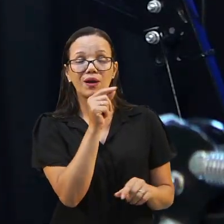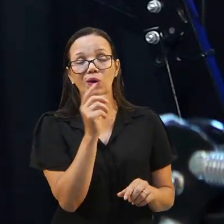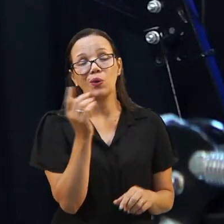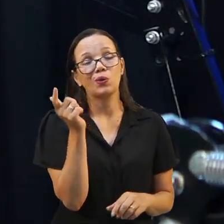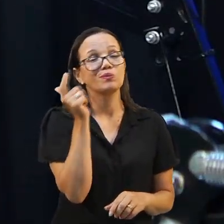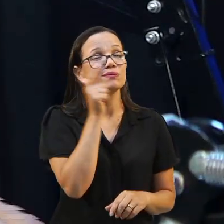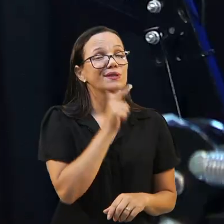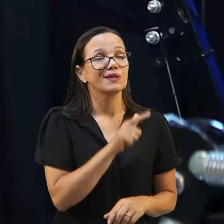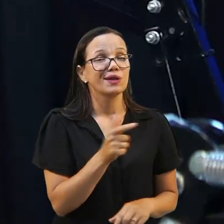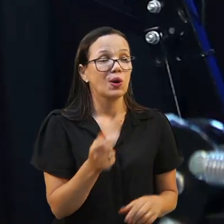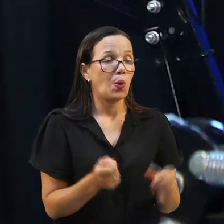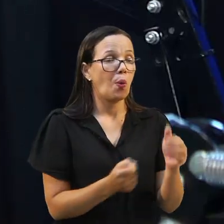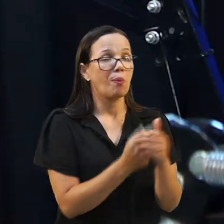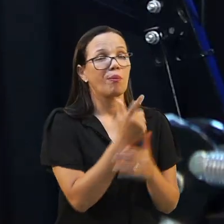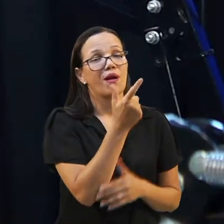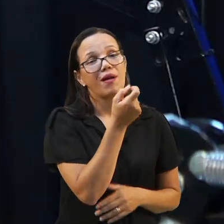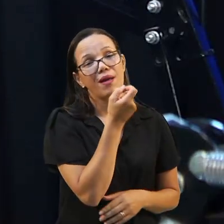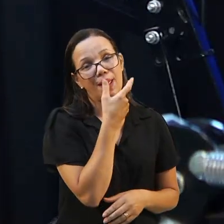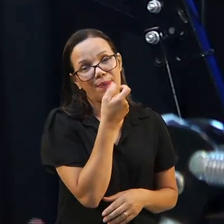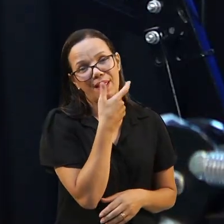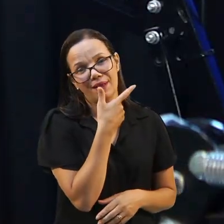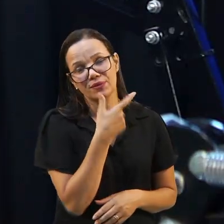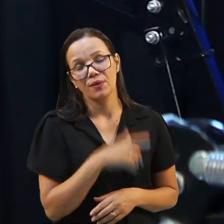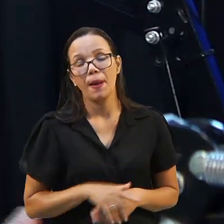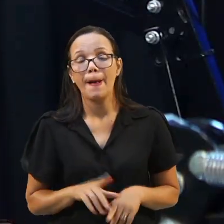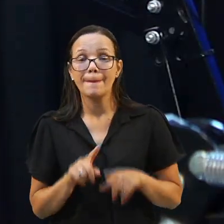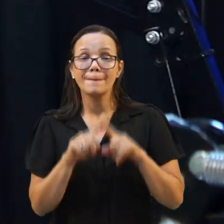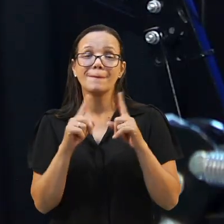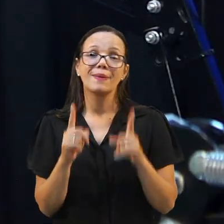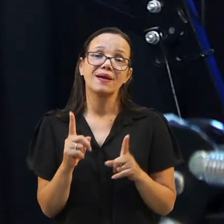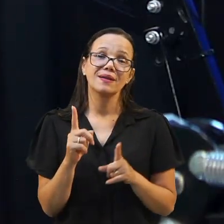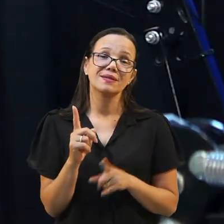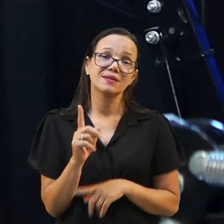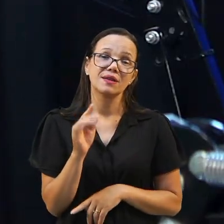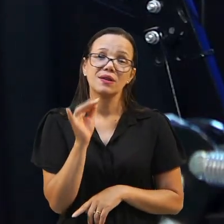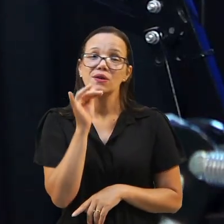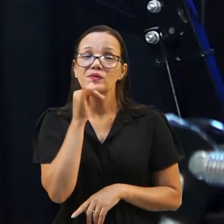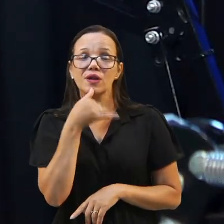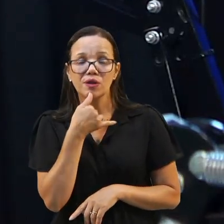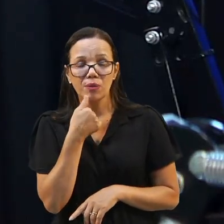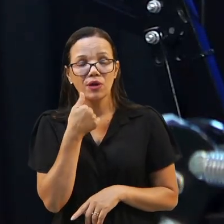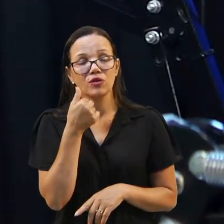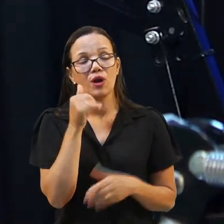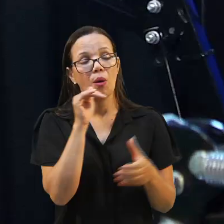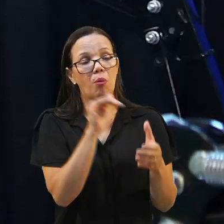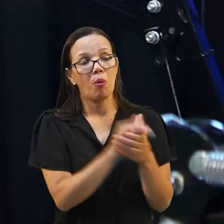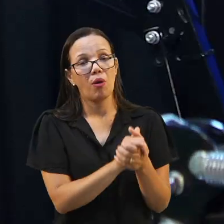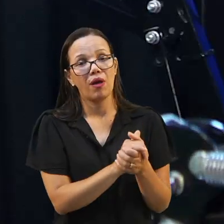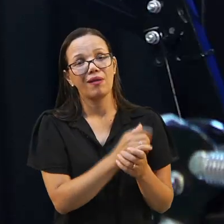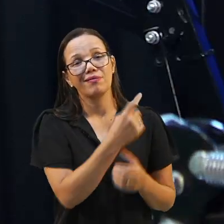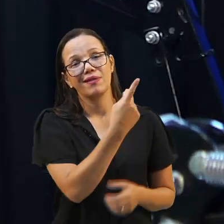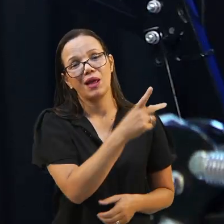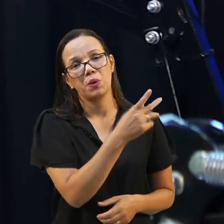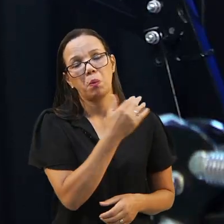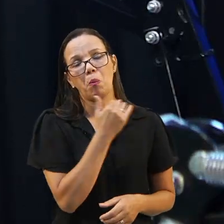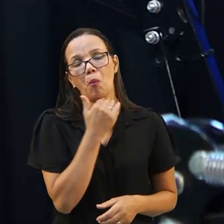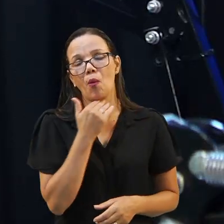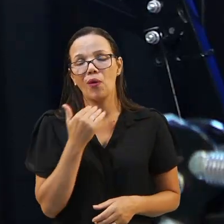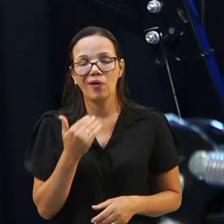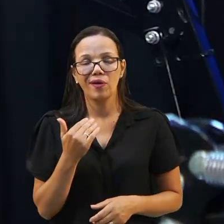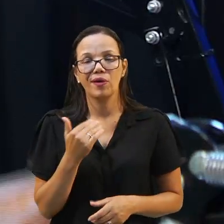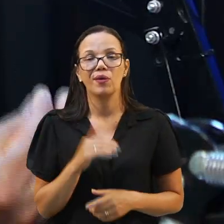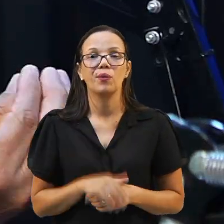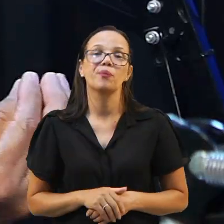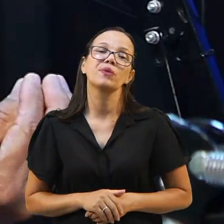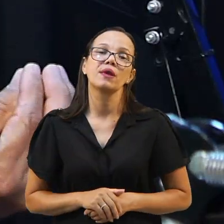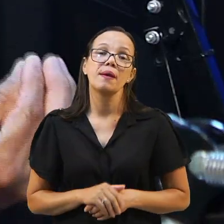à aquisição de medicamentos. E, infelizmente, o professor Clóvis perdeu a esposa com câncer,